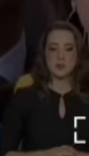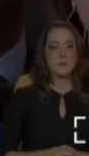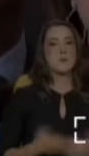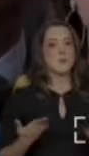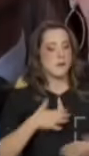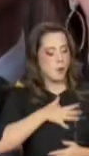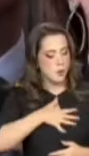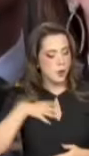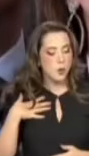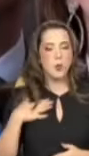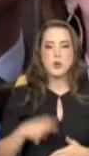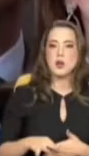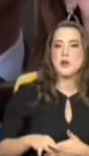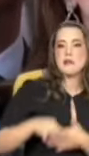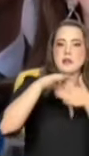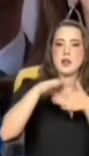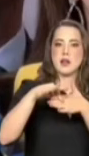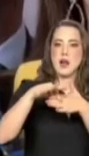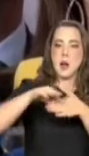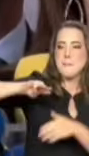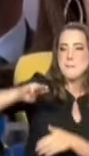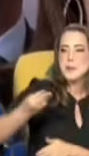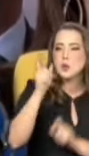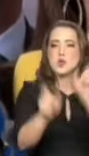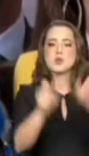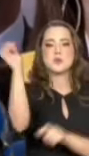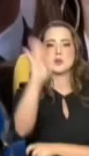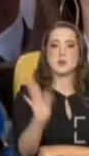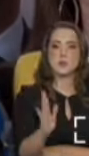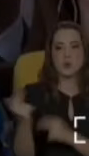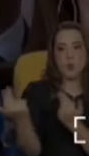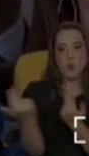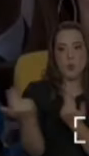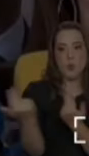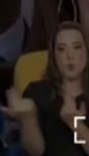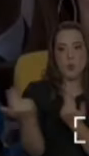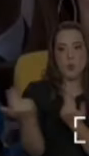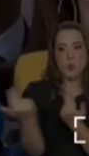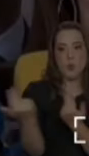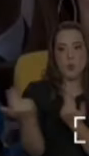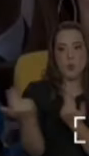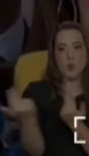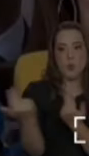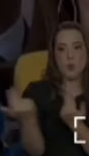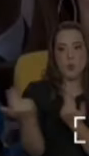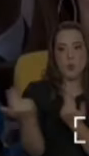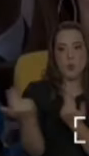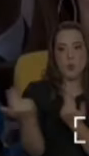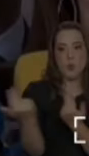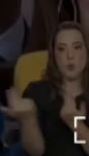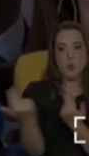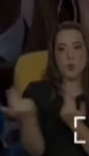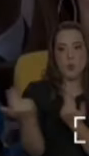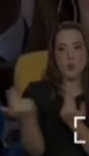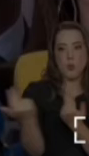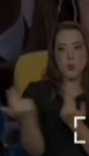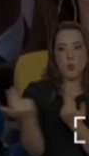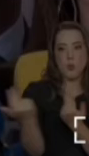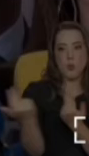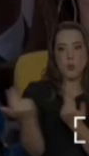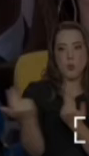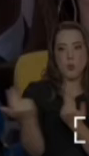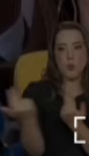uma honra ser o líder de milhões de brasileiros que, como eu, defendem. Achei interessante isso aqui. É uma honra ser o líder de